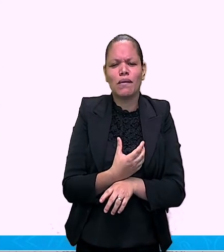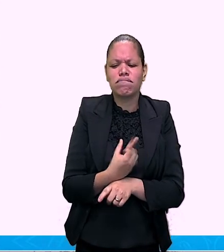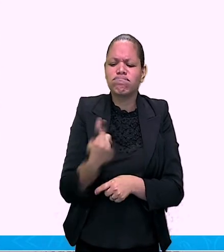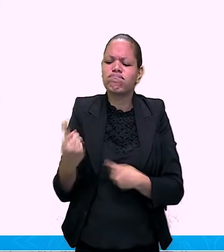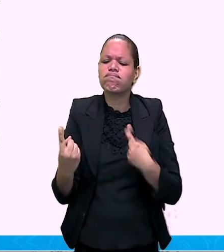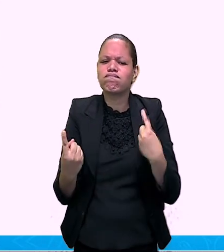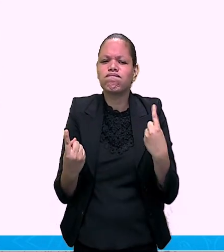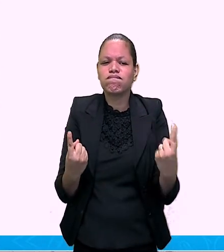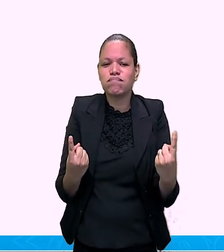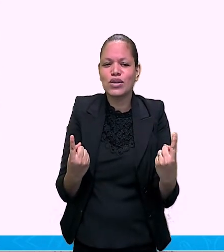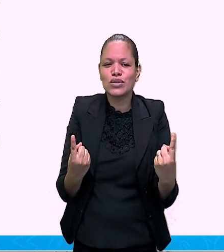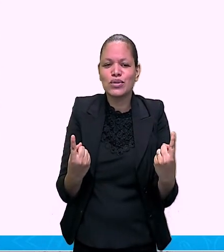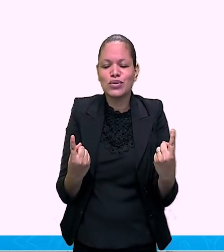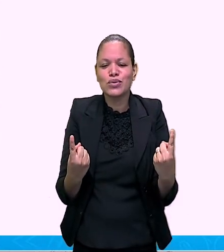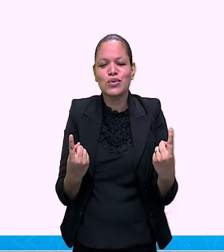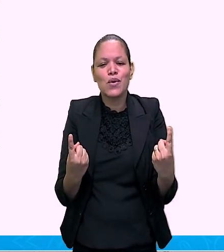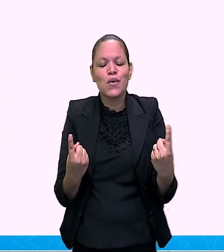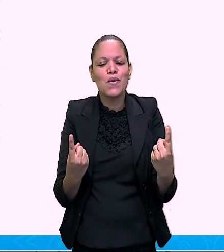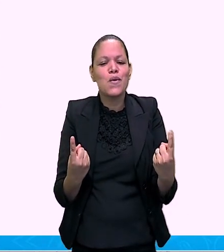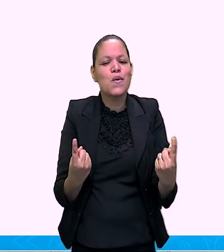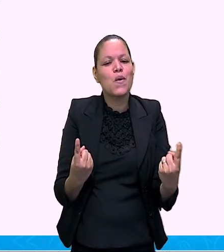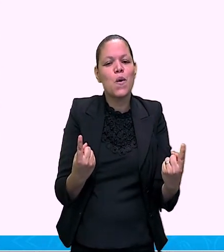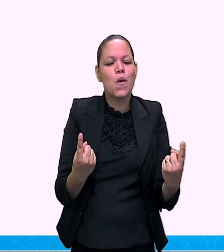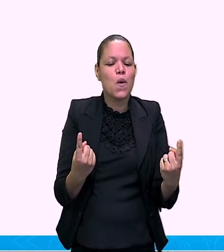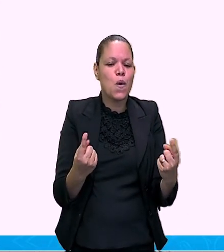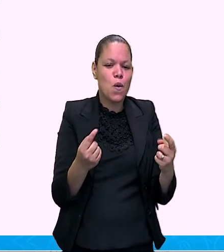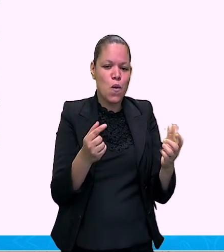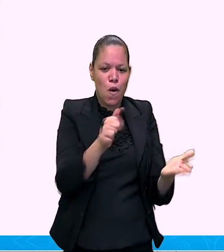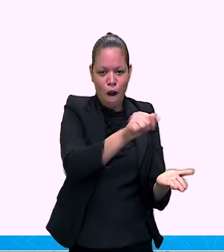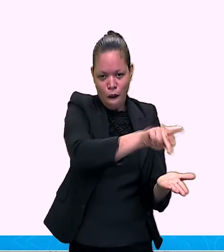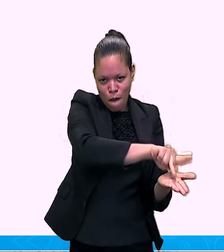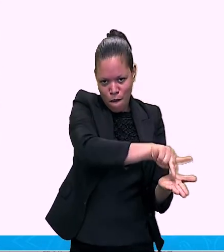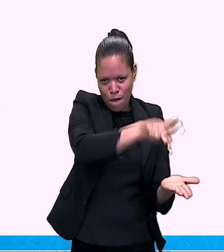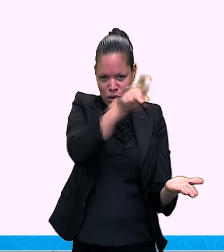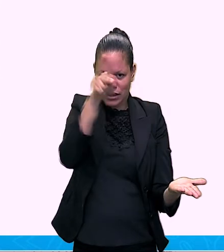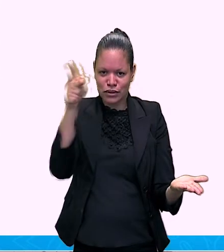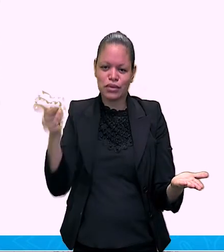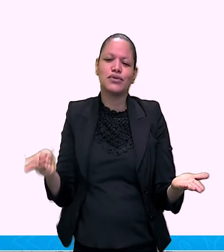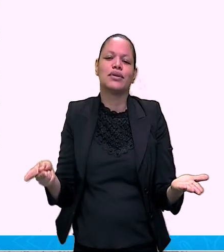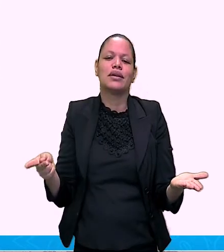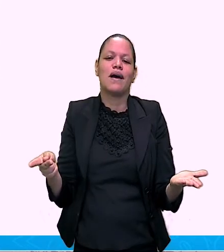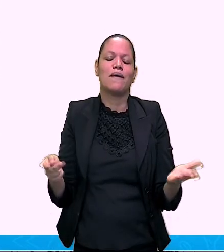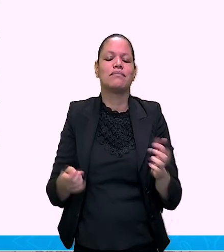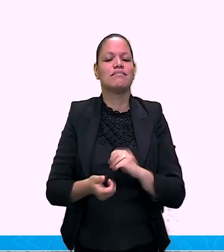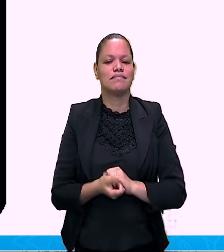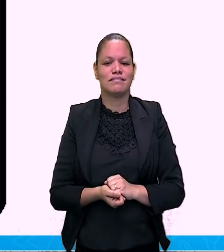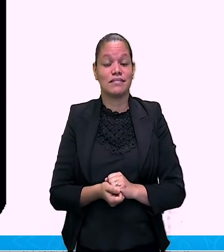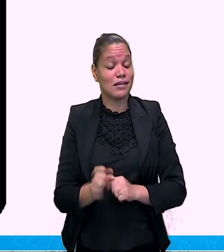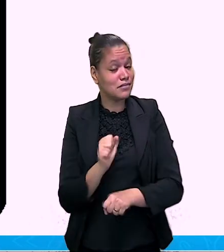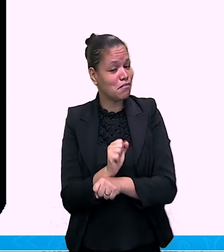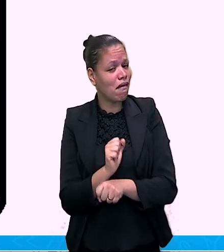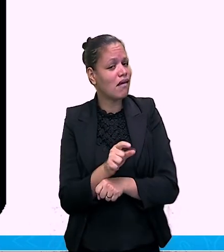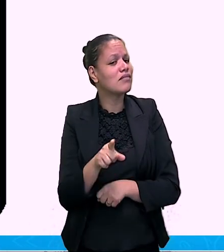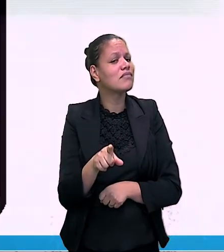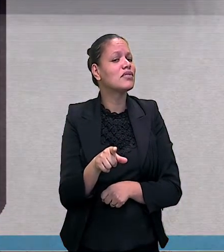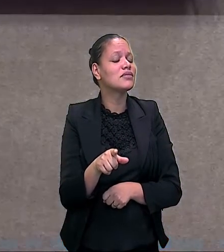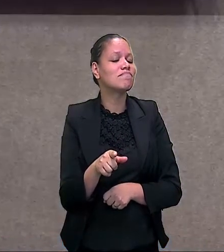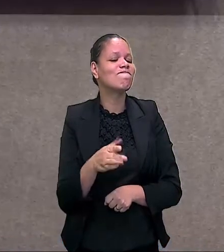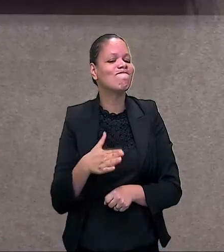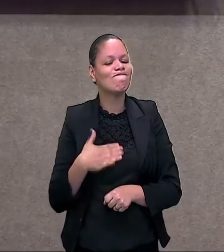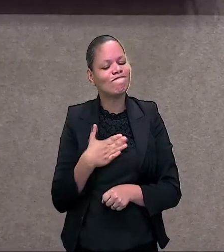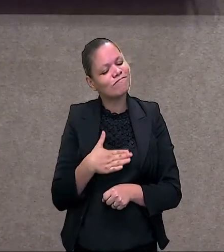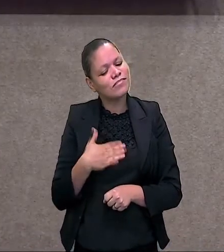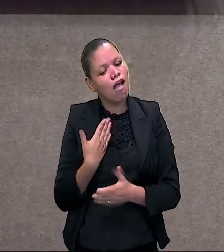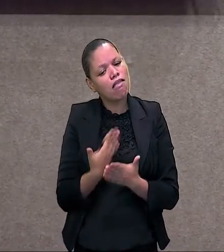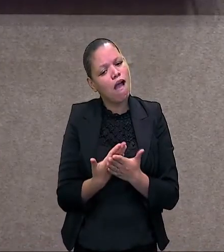ela é um pouco mais detalhada do que a notícia. Eu espero que você tenha gostado da aula, tá?